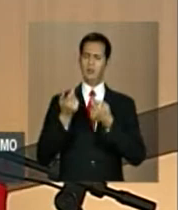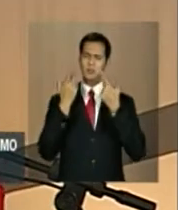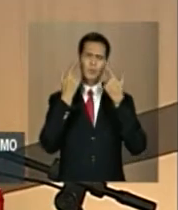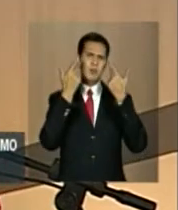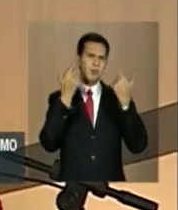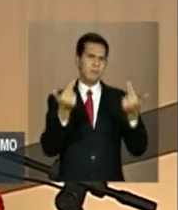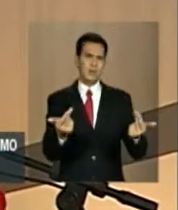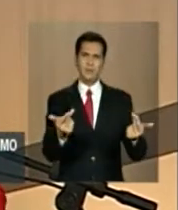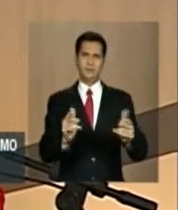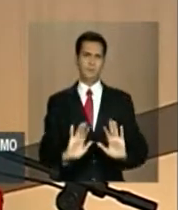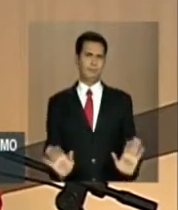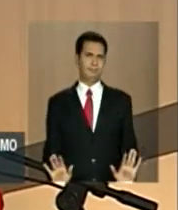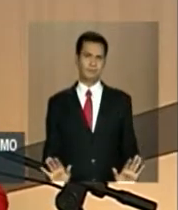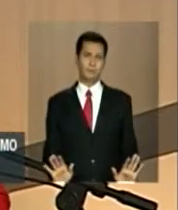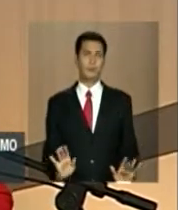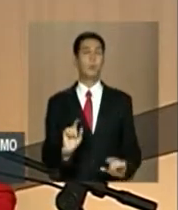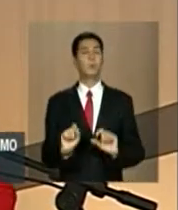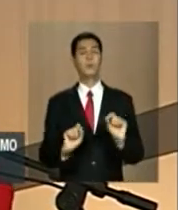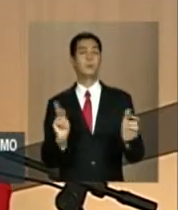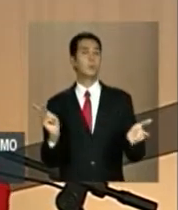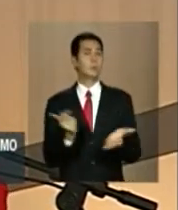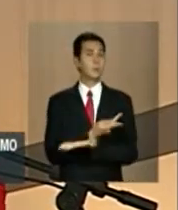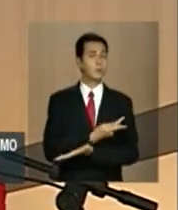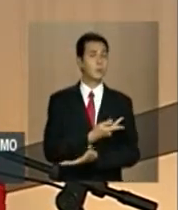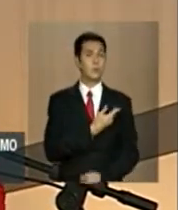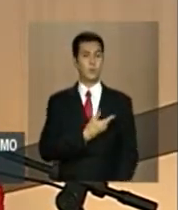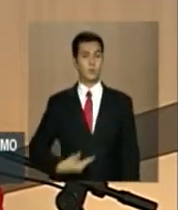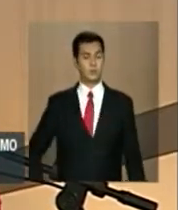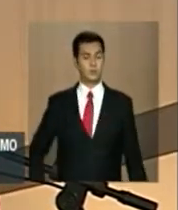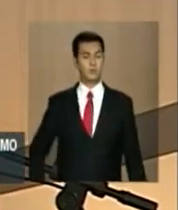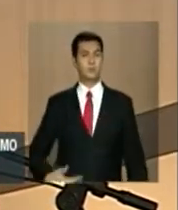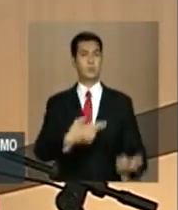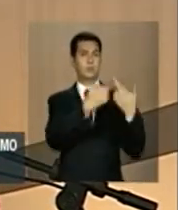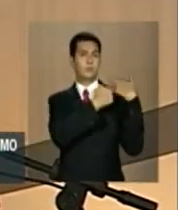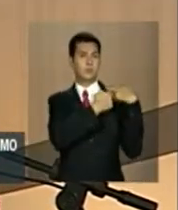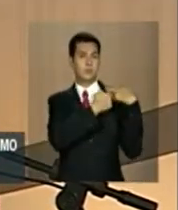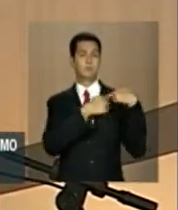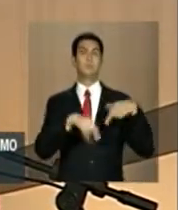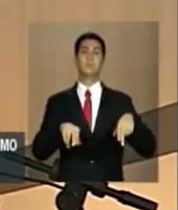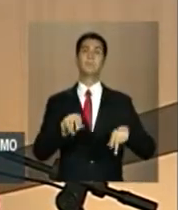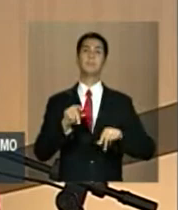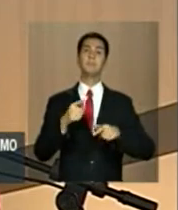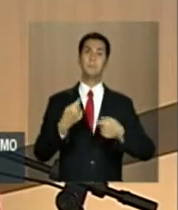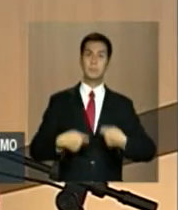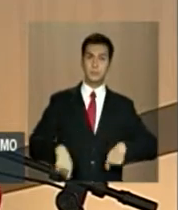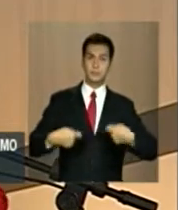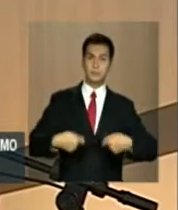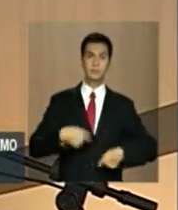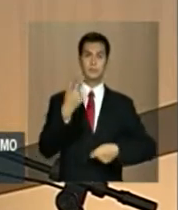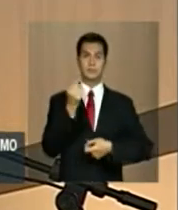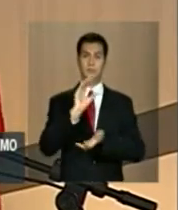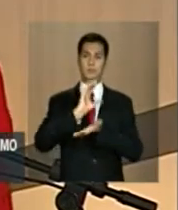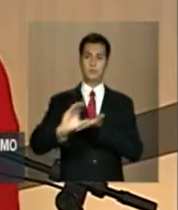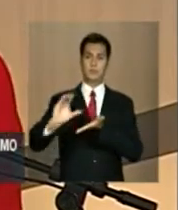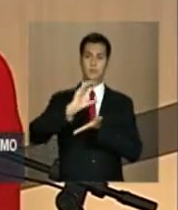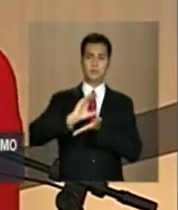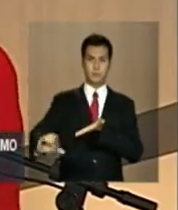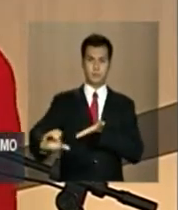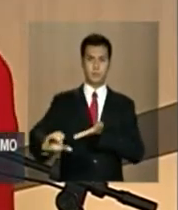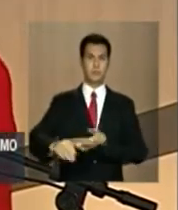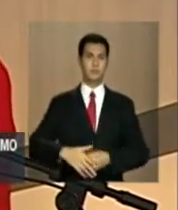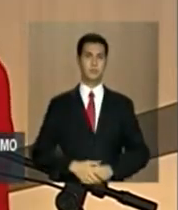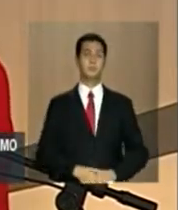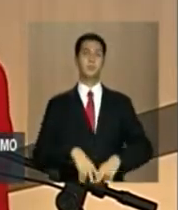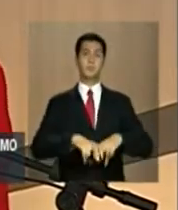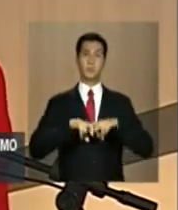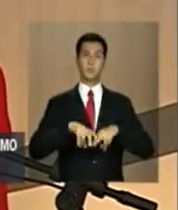assim. Aí, o papel de um governo e o papel de um Estado é investir. E por isso que